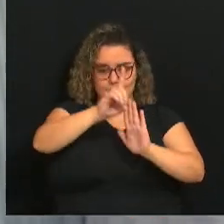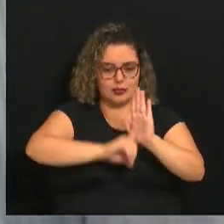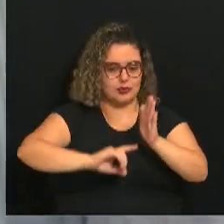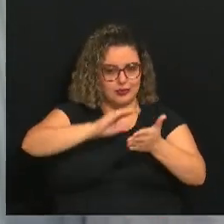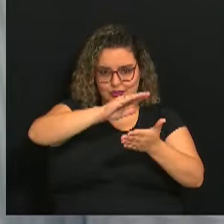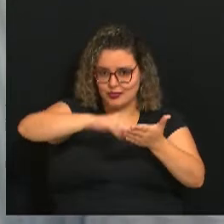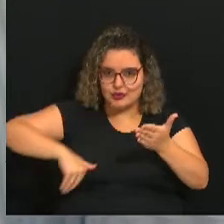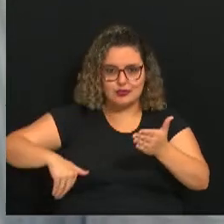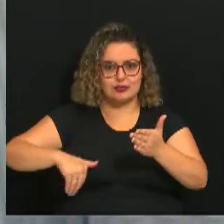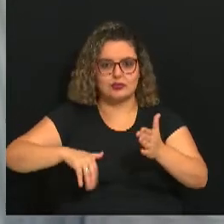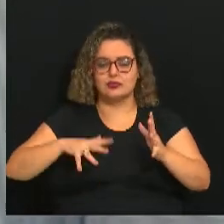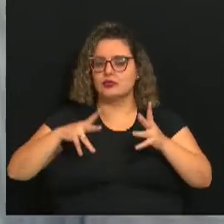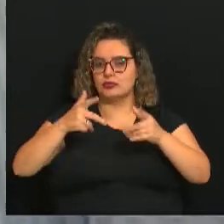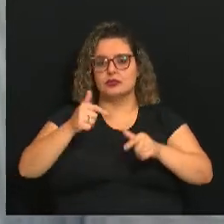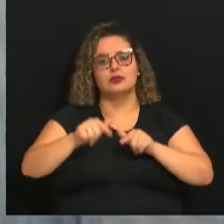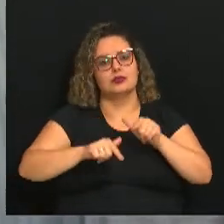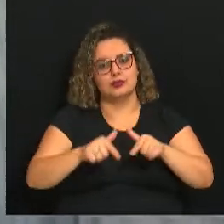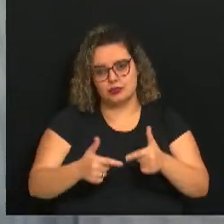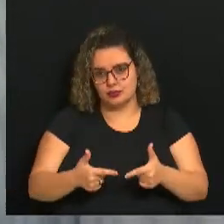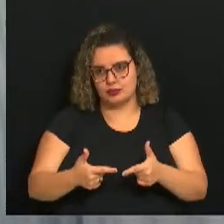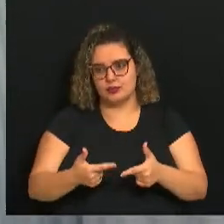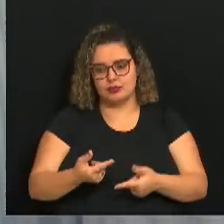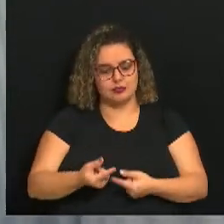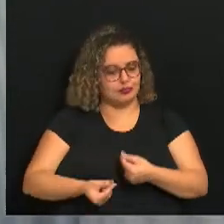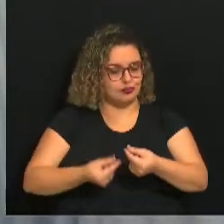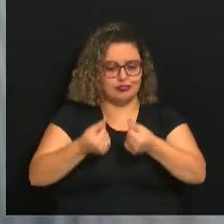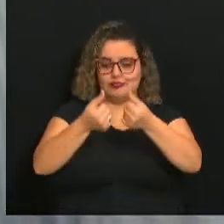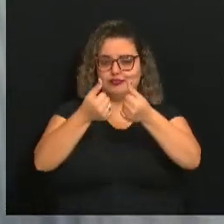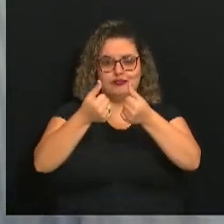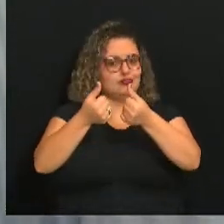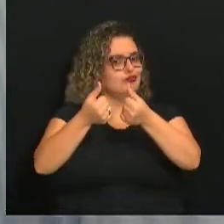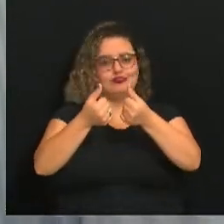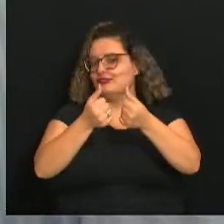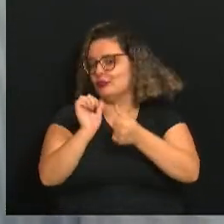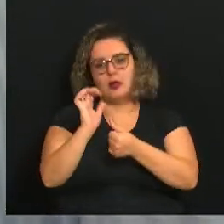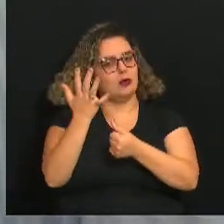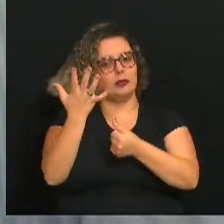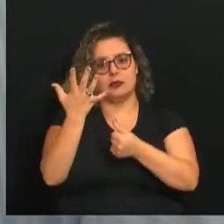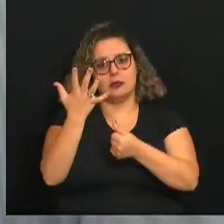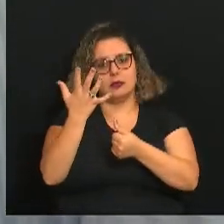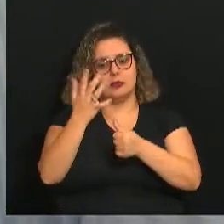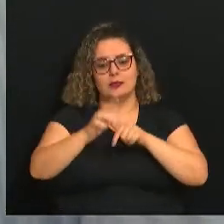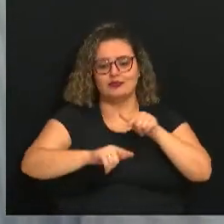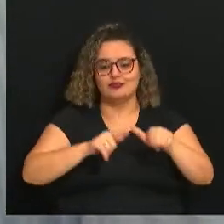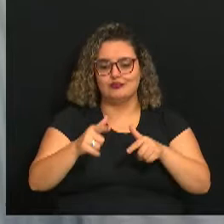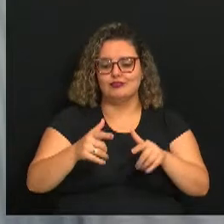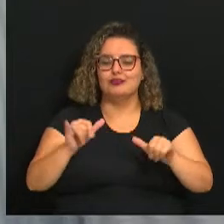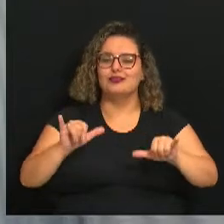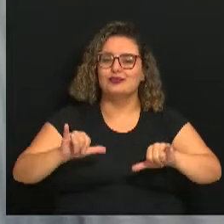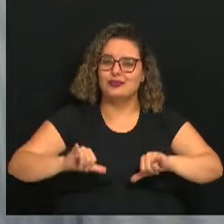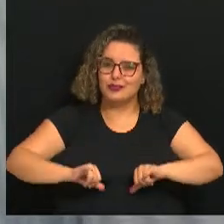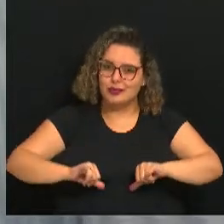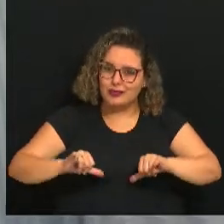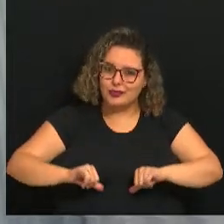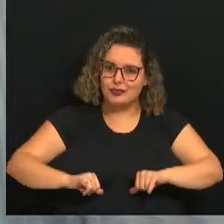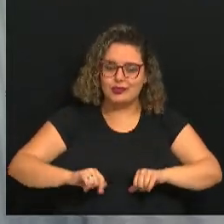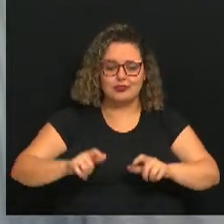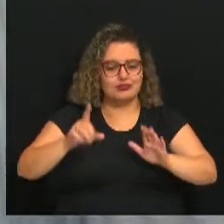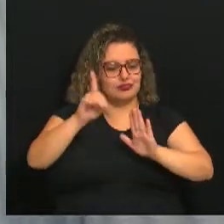dos trabalhadores. O crescimento econômico não veio e os trabalhadores aí amargam menos